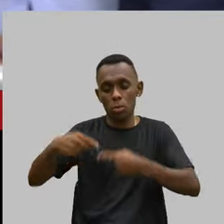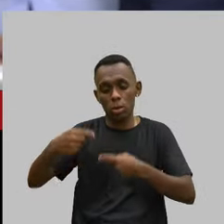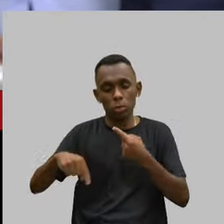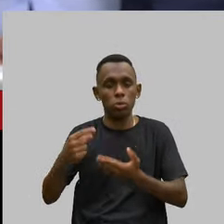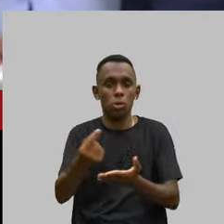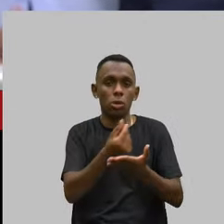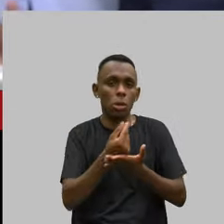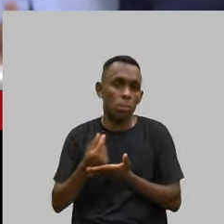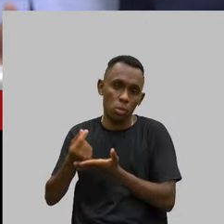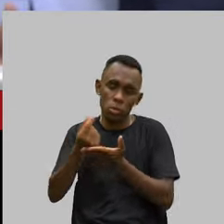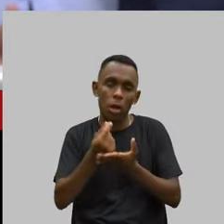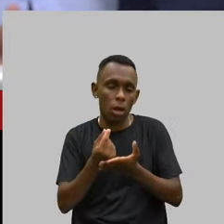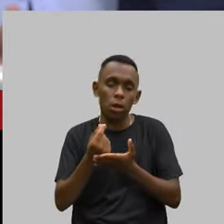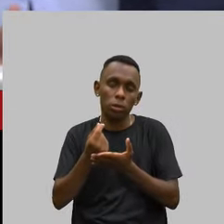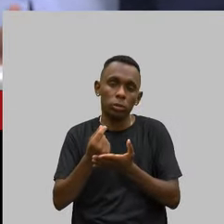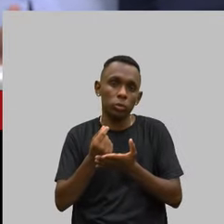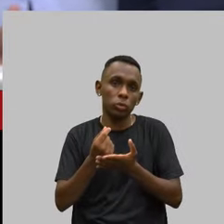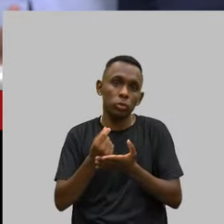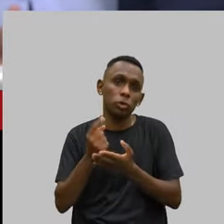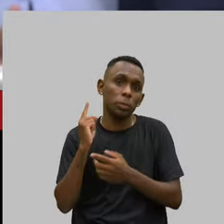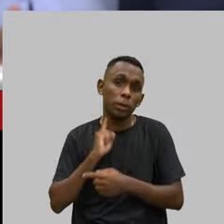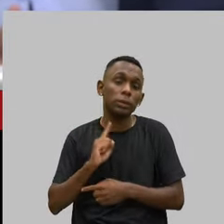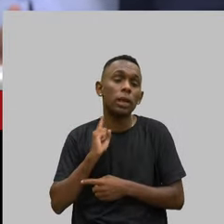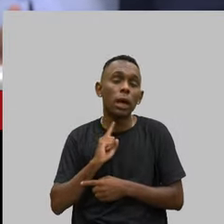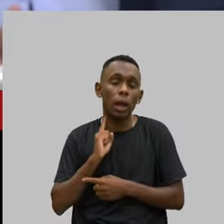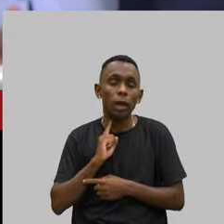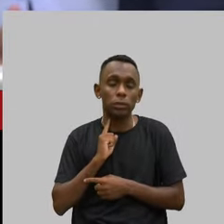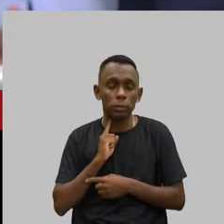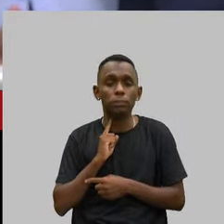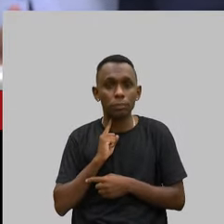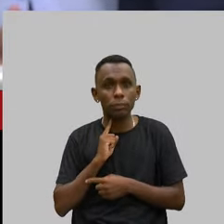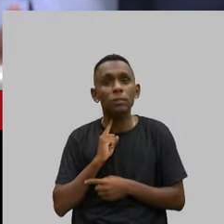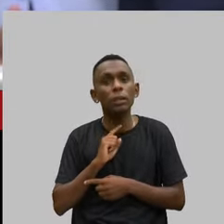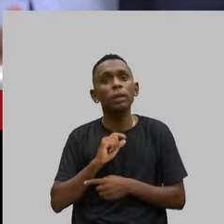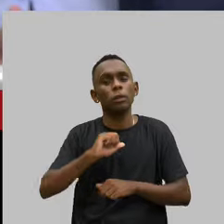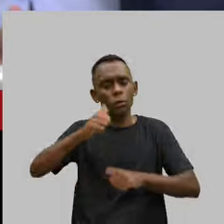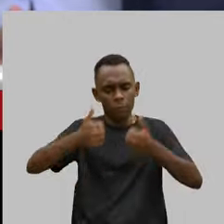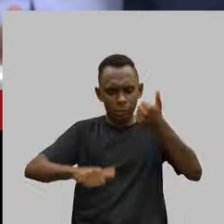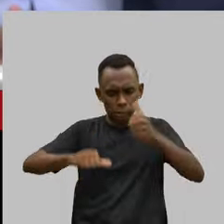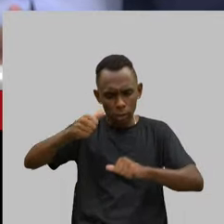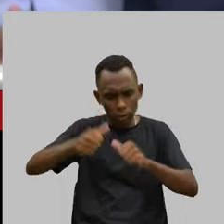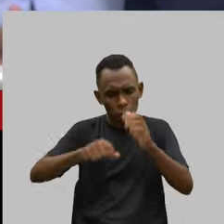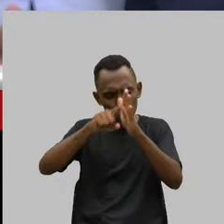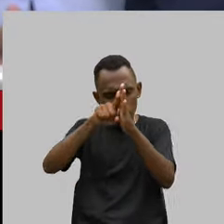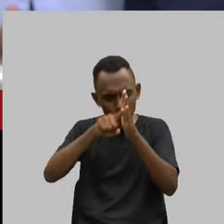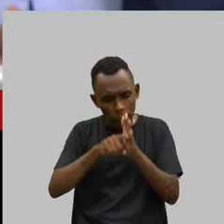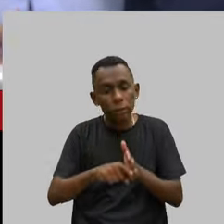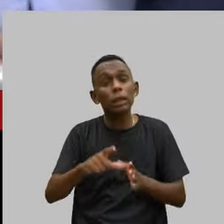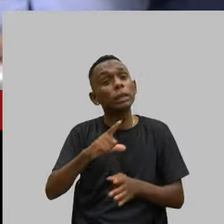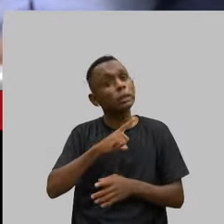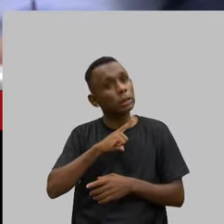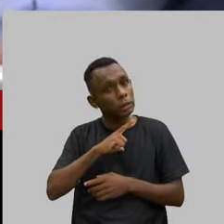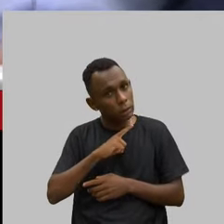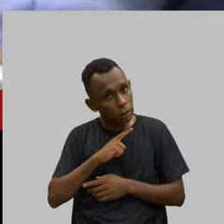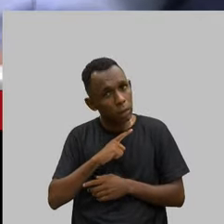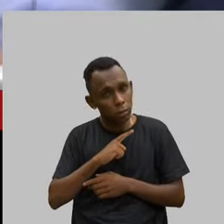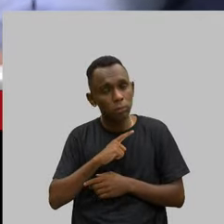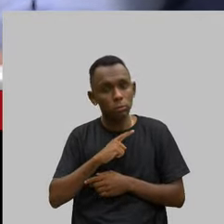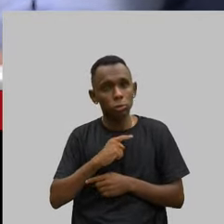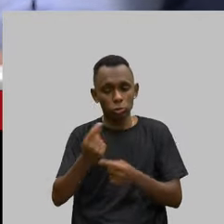estado e e sim eh a fiscalização dos aspectos tributários e não